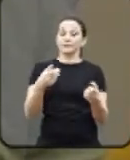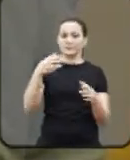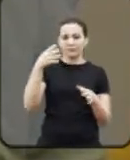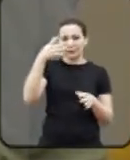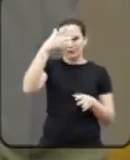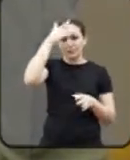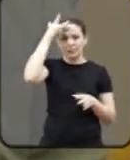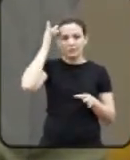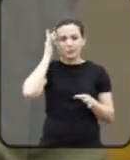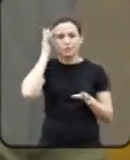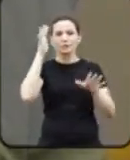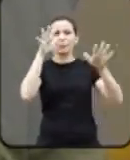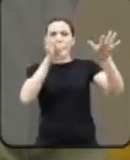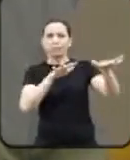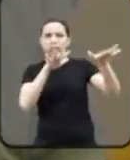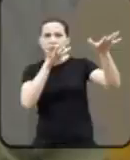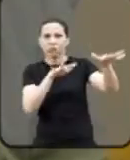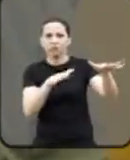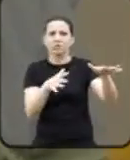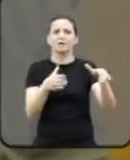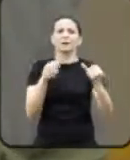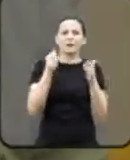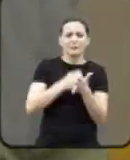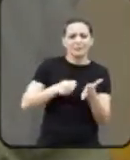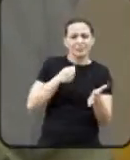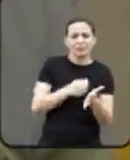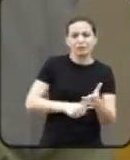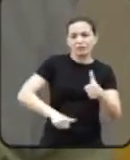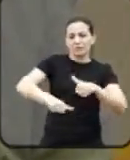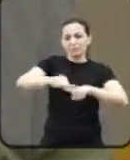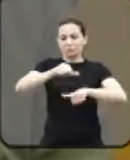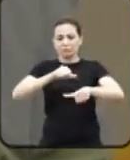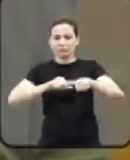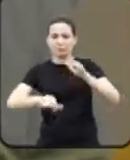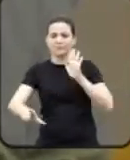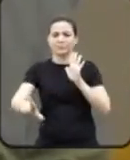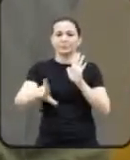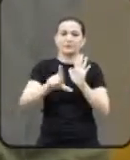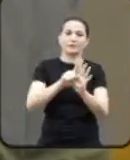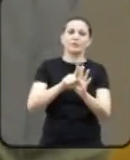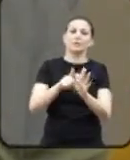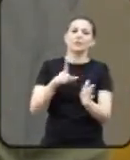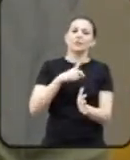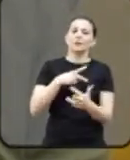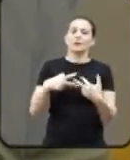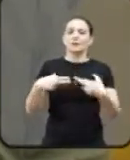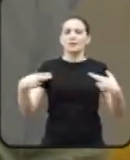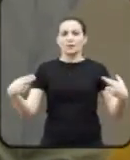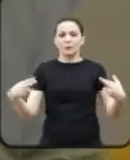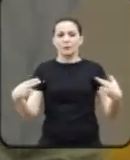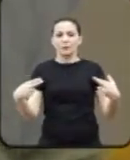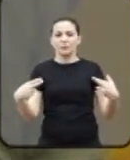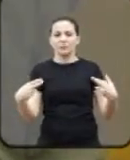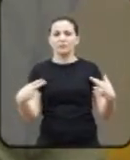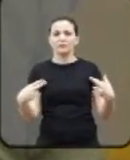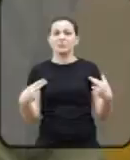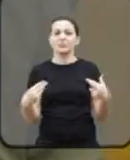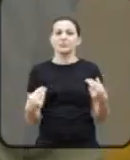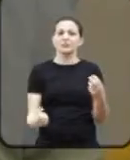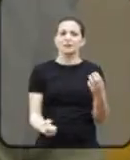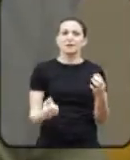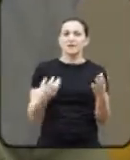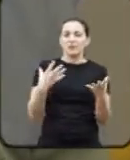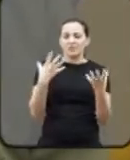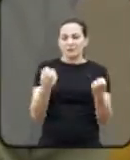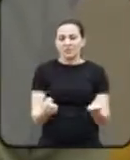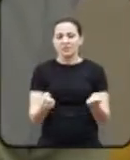rua sim, tem que exigir mudanças. Se a lei tem mecanismos que pode ser burlada, né, nós